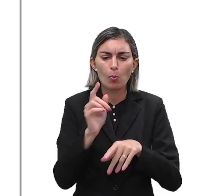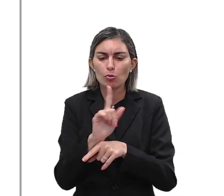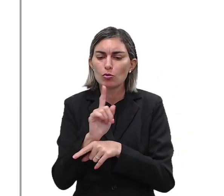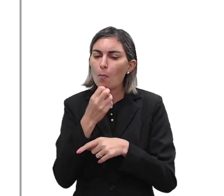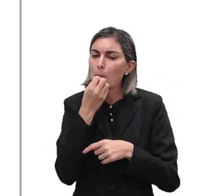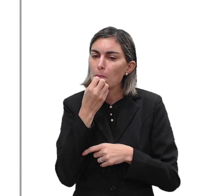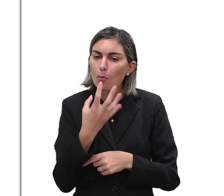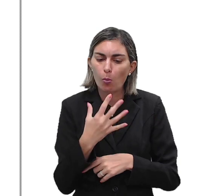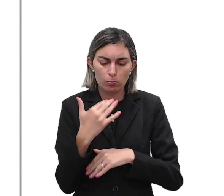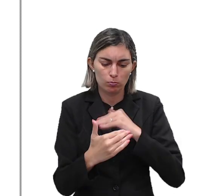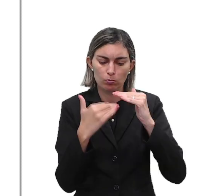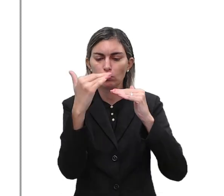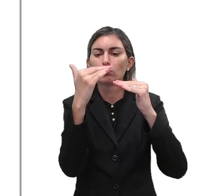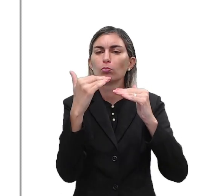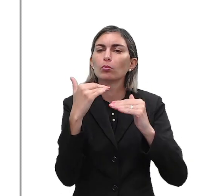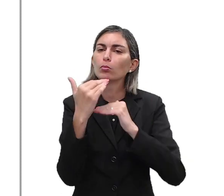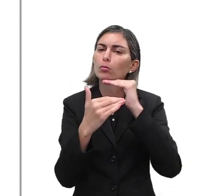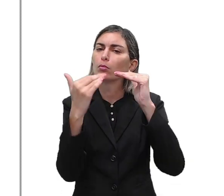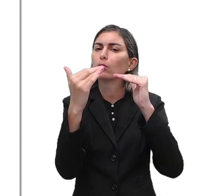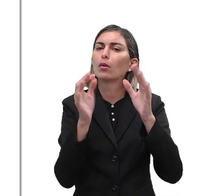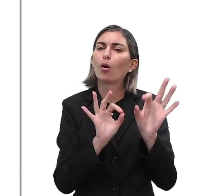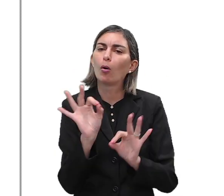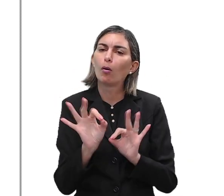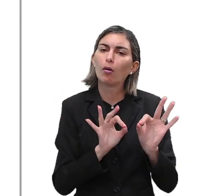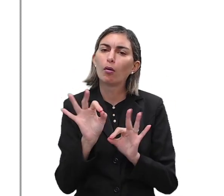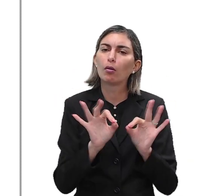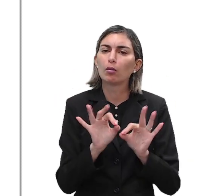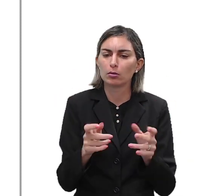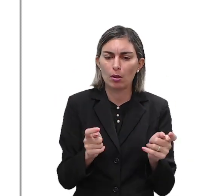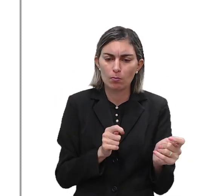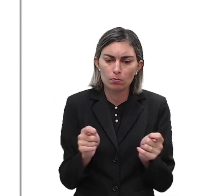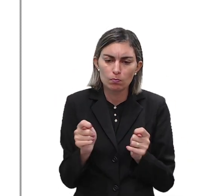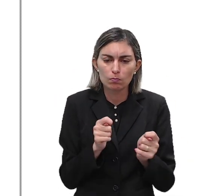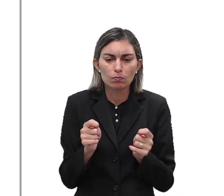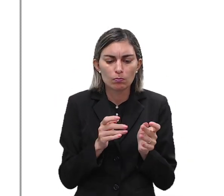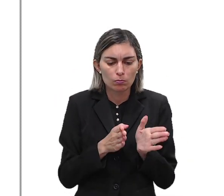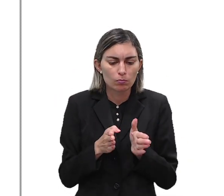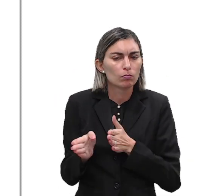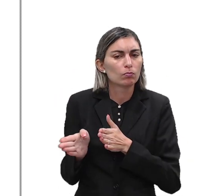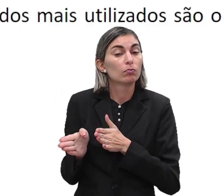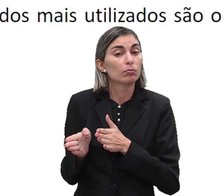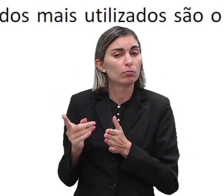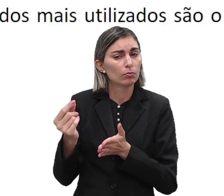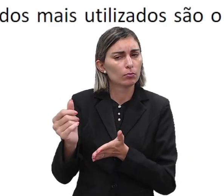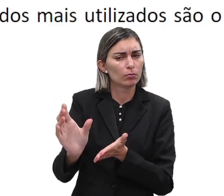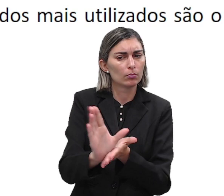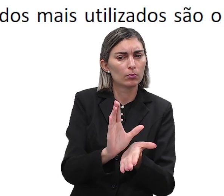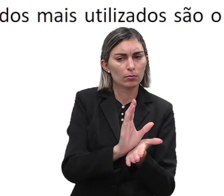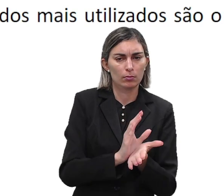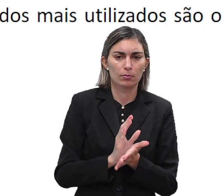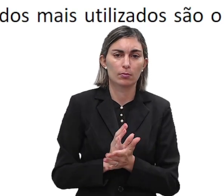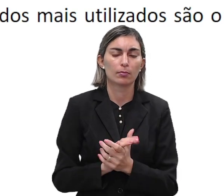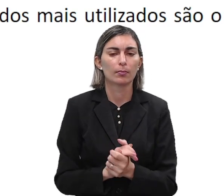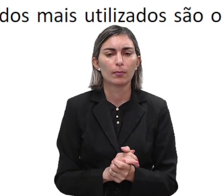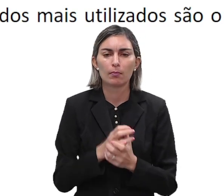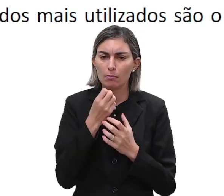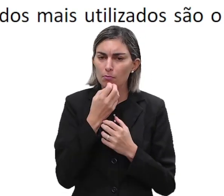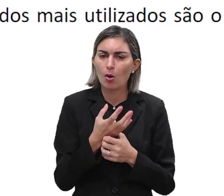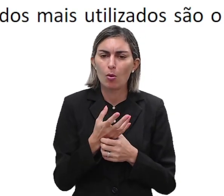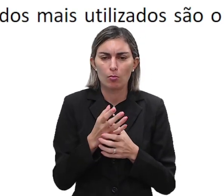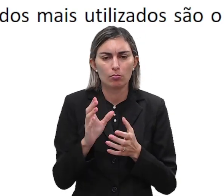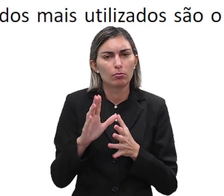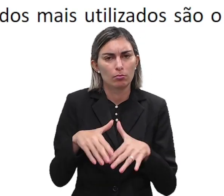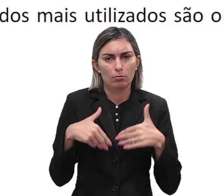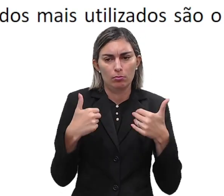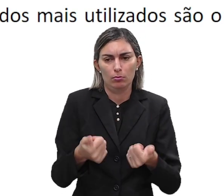como o processo de melhoramento precisa ser organizado e controlado e recebe recursos. Bom, os ciclos de